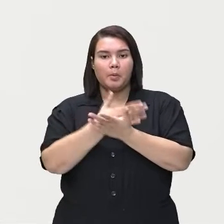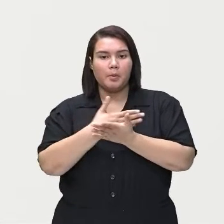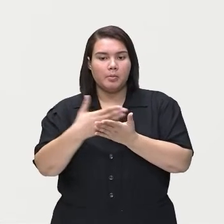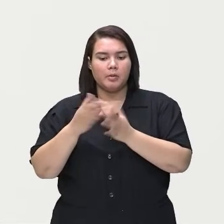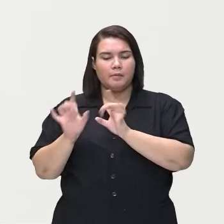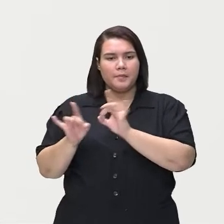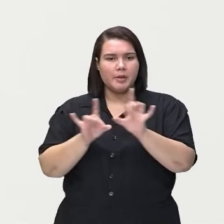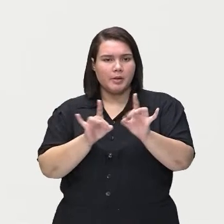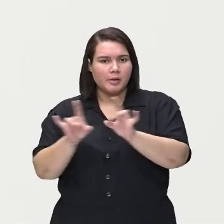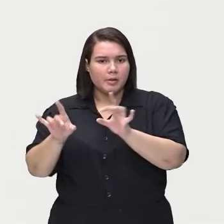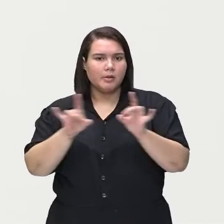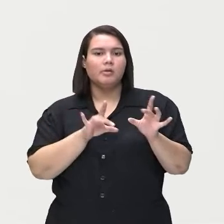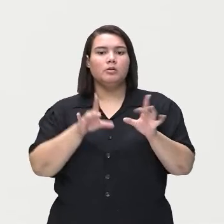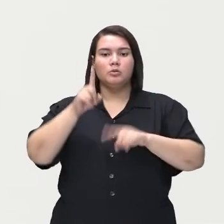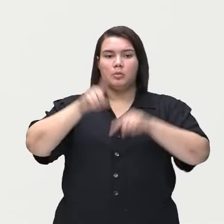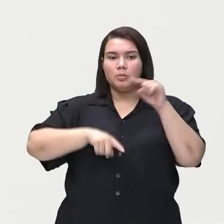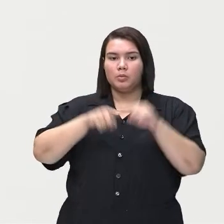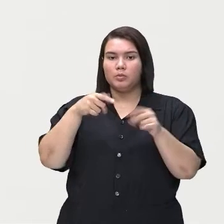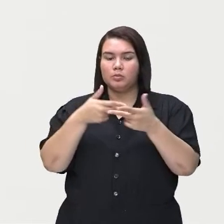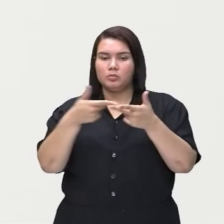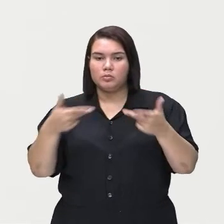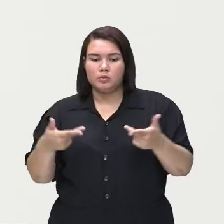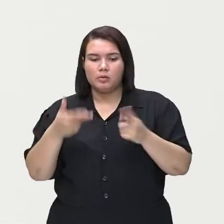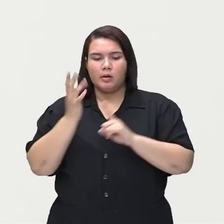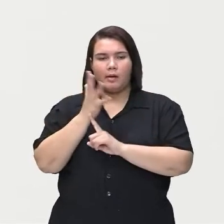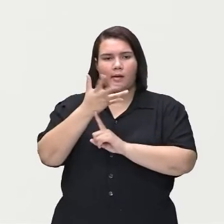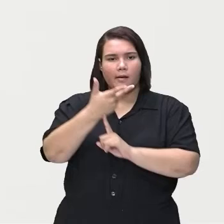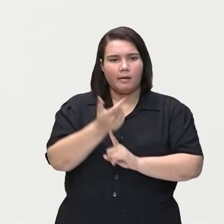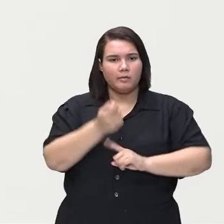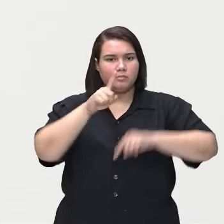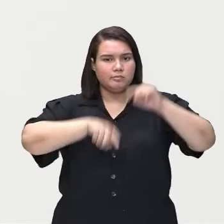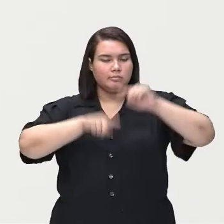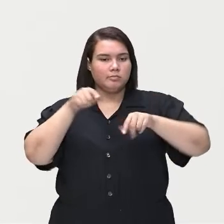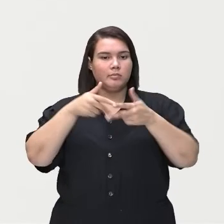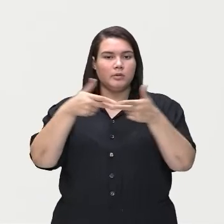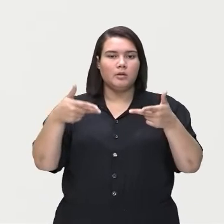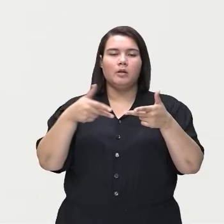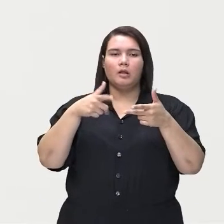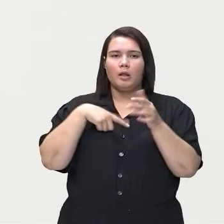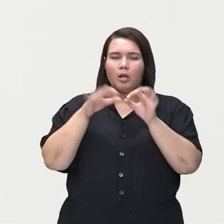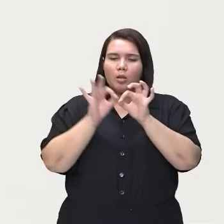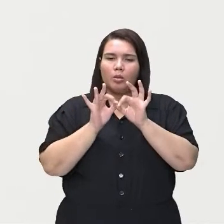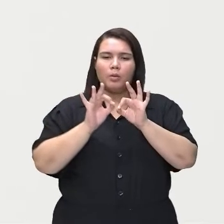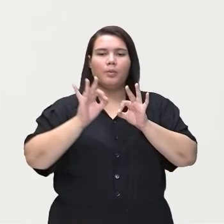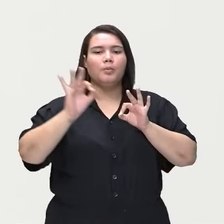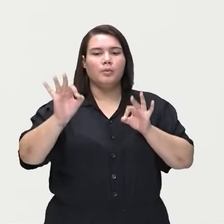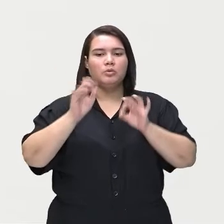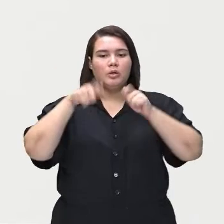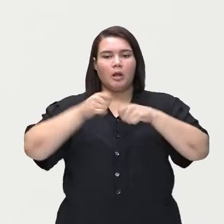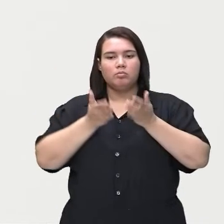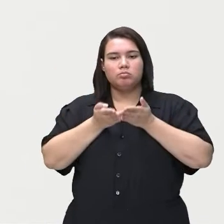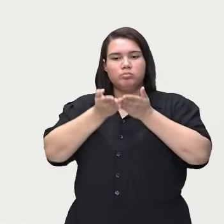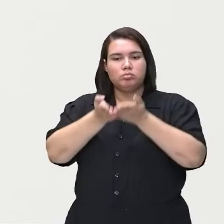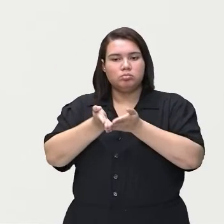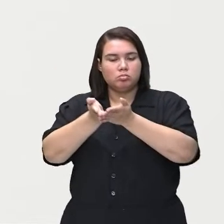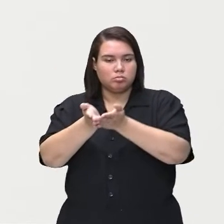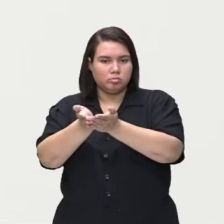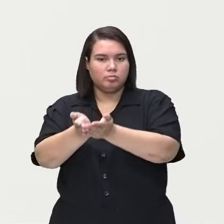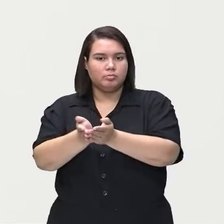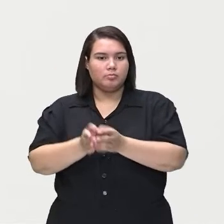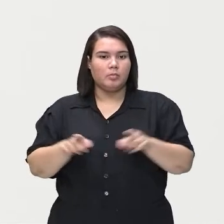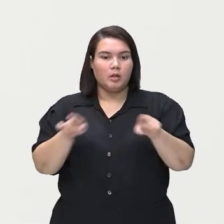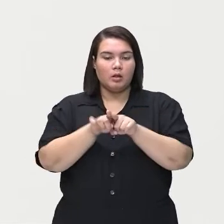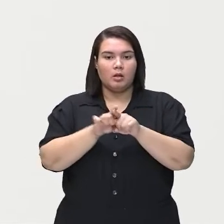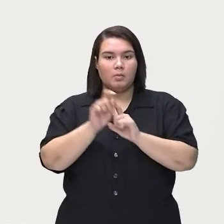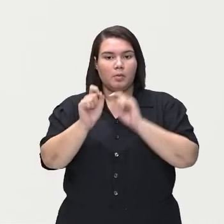comercializavam e vendiam seus produtos e artesanatos em lugares distantes. Eles também pesquisaram o